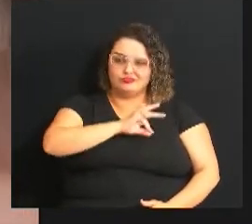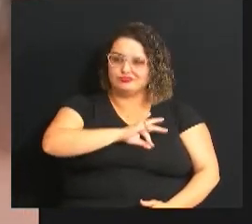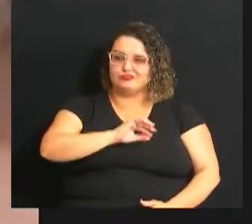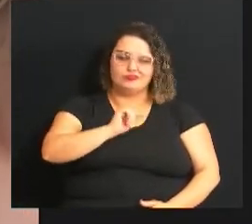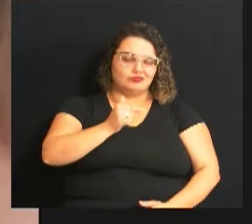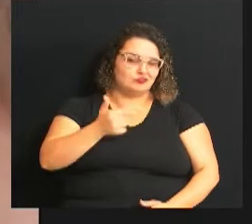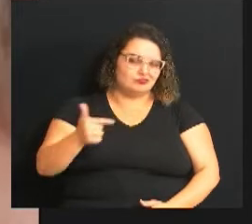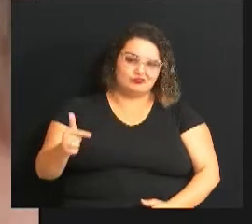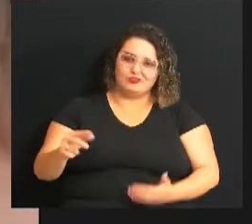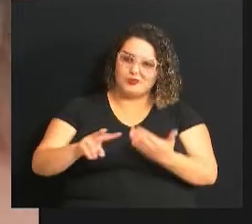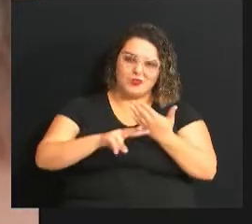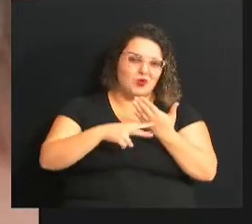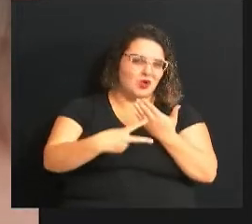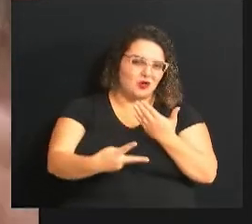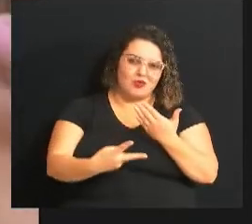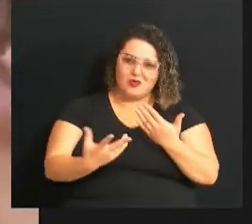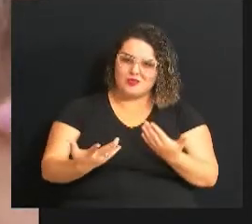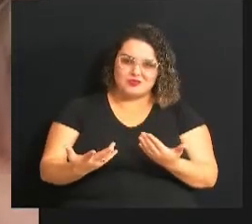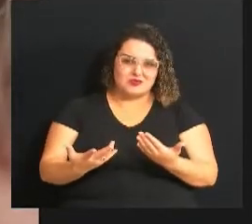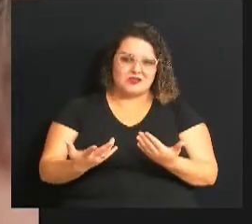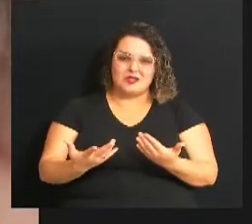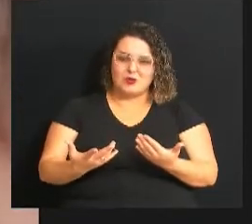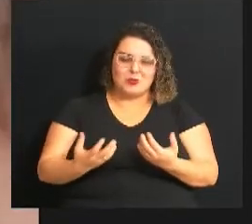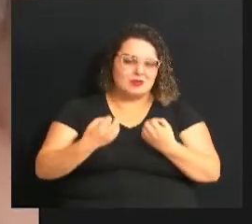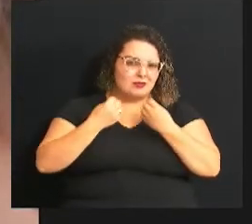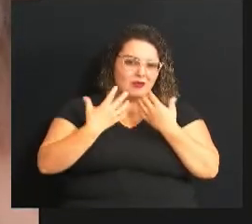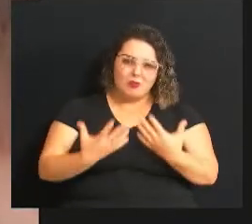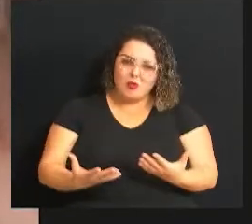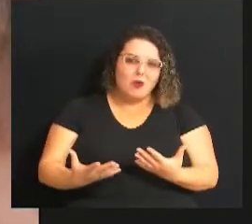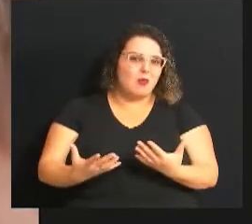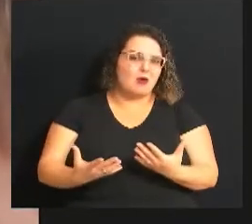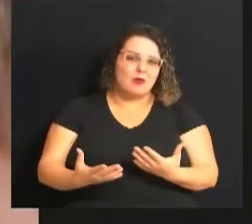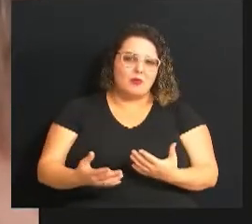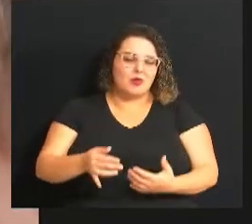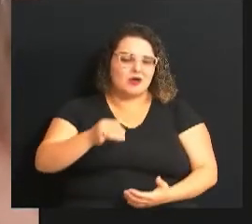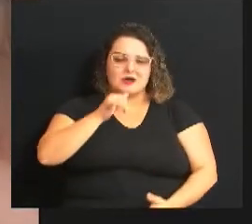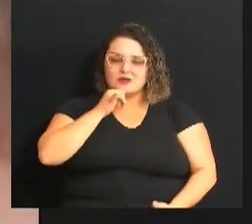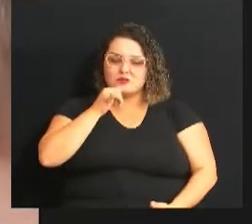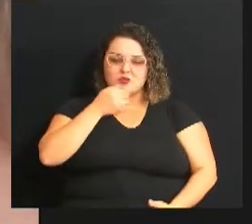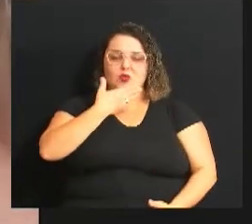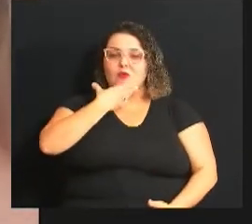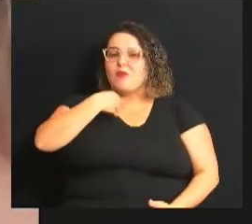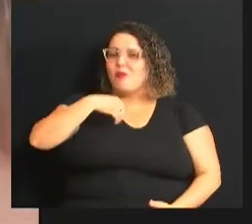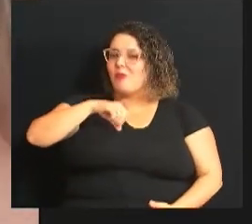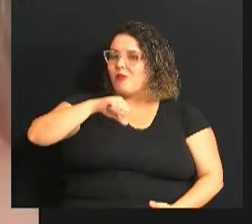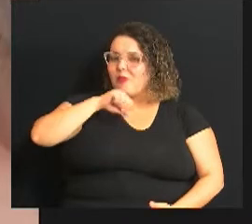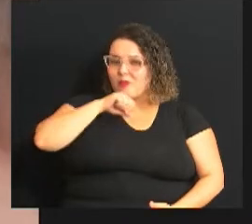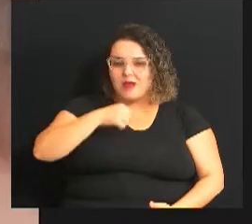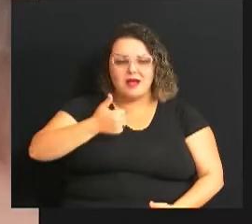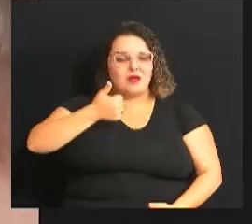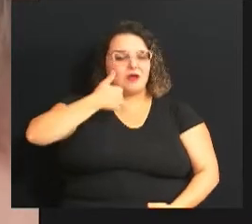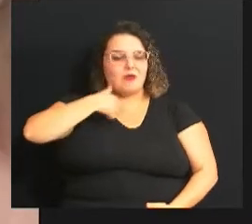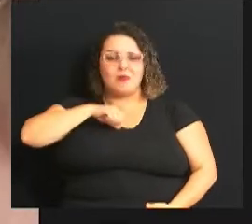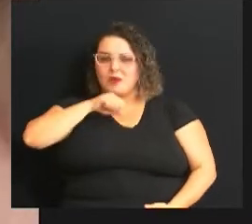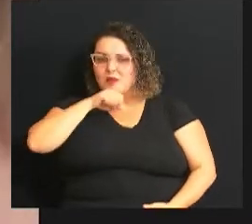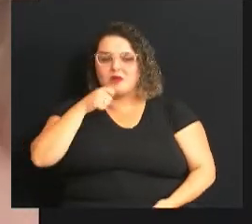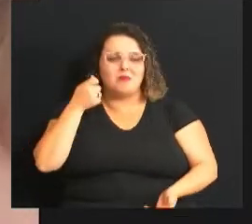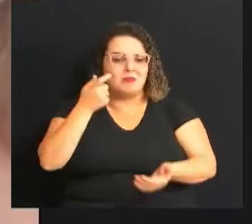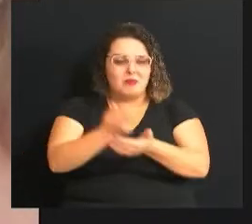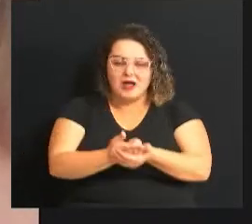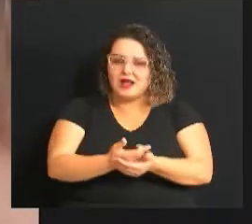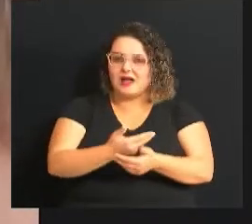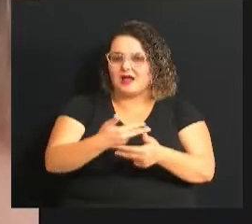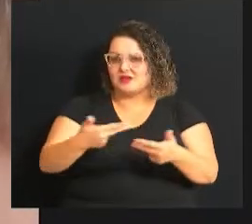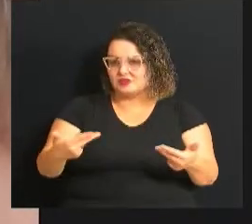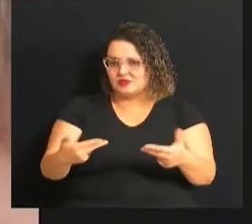reflete a necessidade de um pai de família ou de uma mãe ter condição de sustentar a sua família pelo valor que se